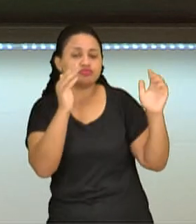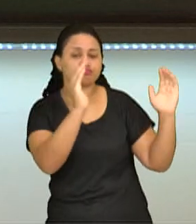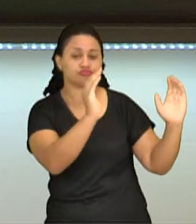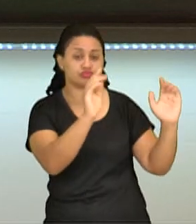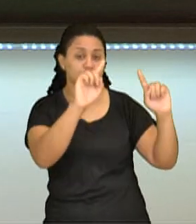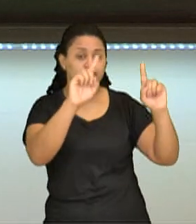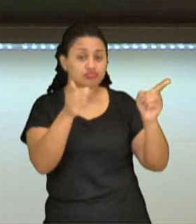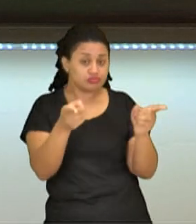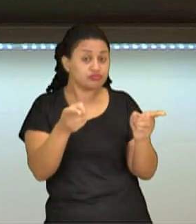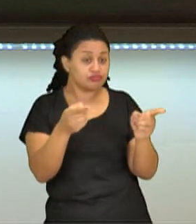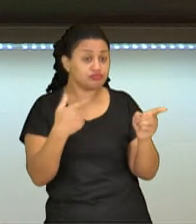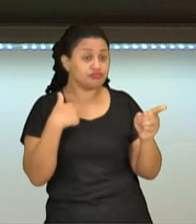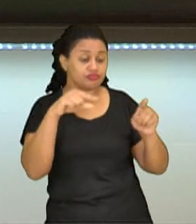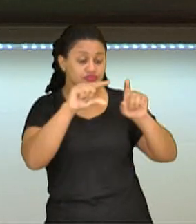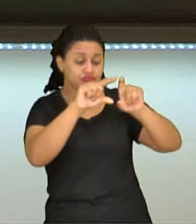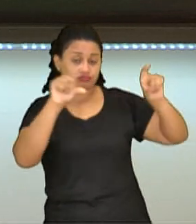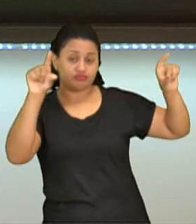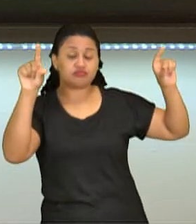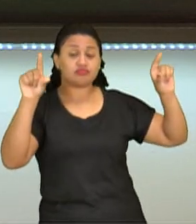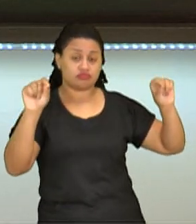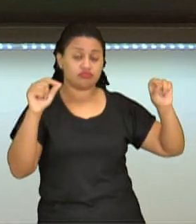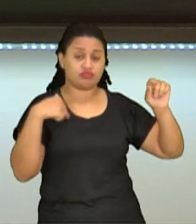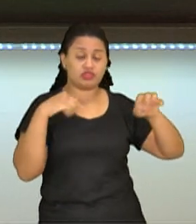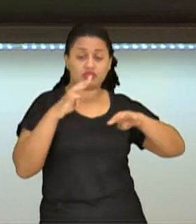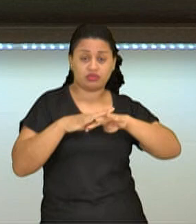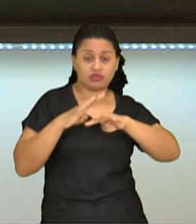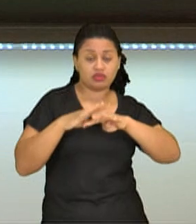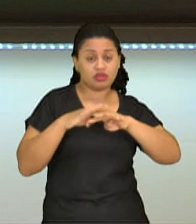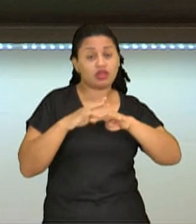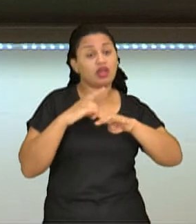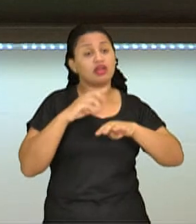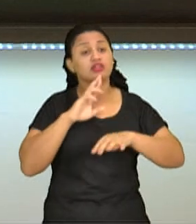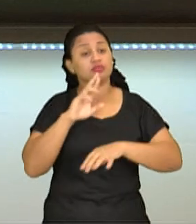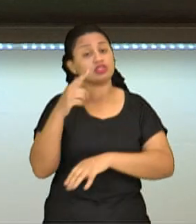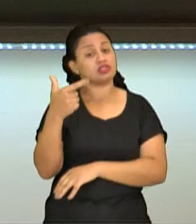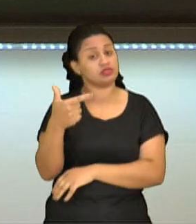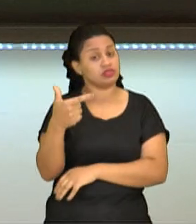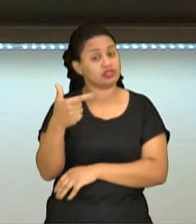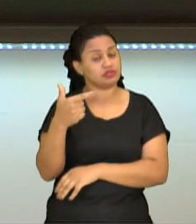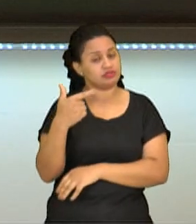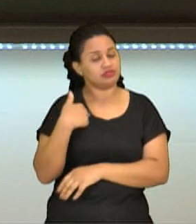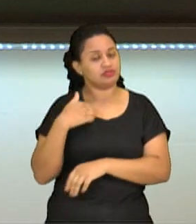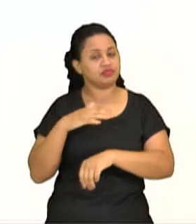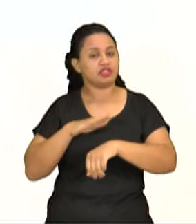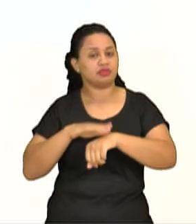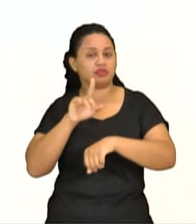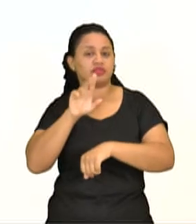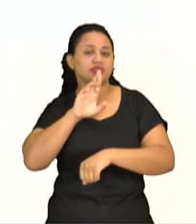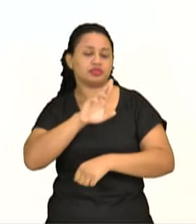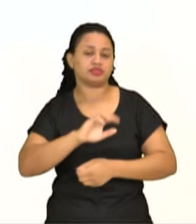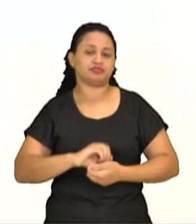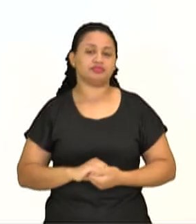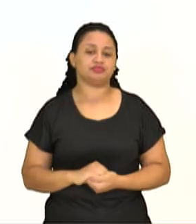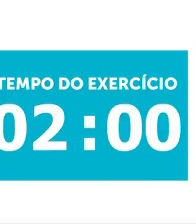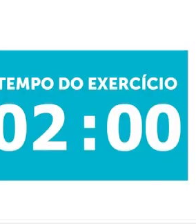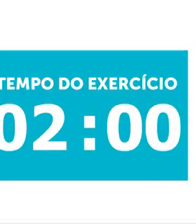que essa expressão dê resultado 2? Tempo para vocês e a gente já volta.